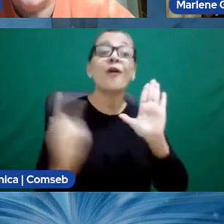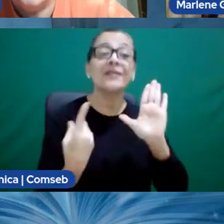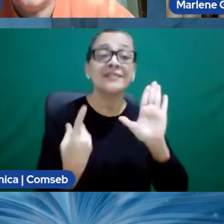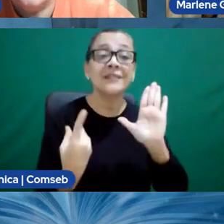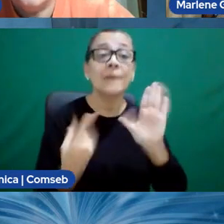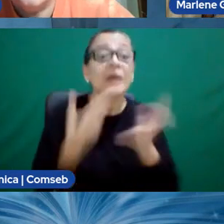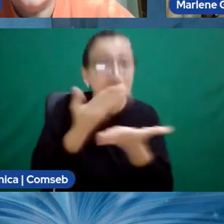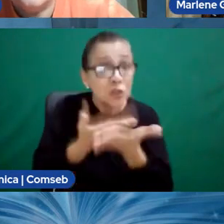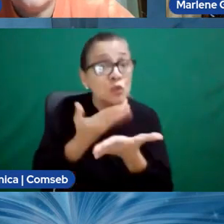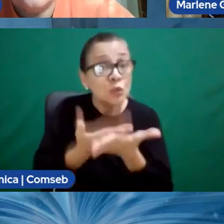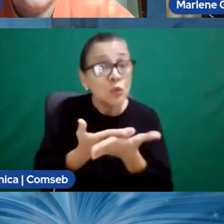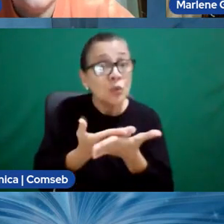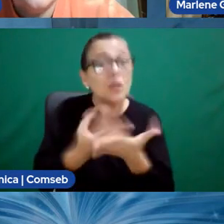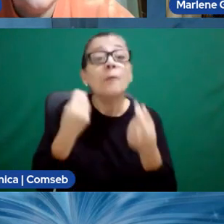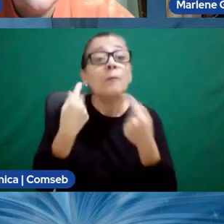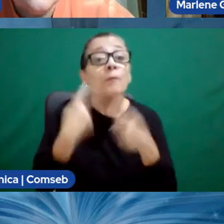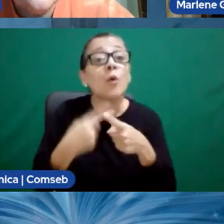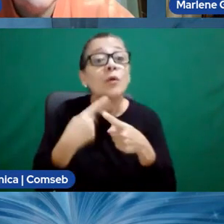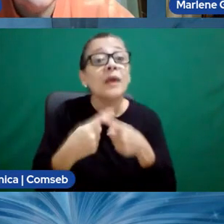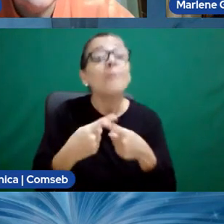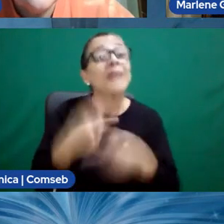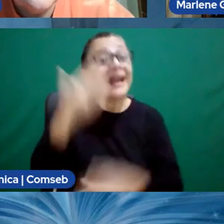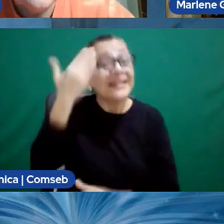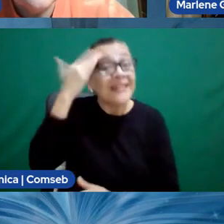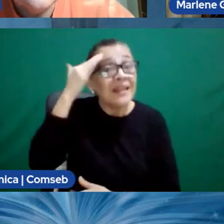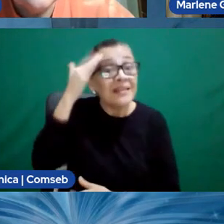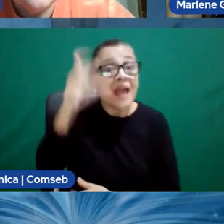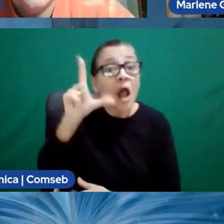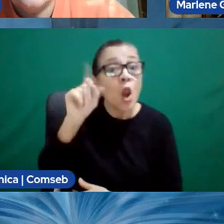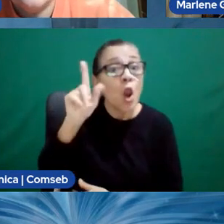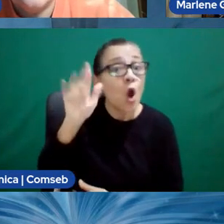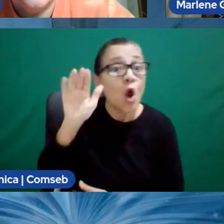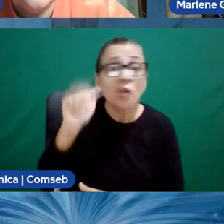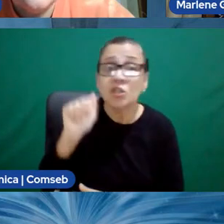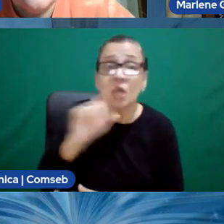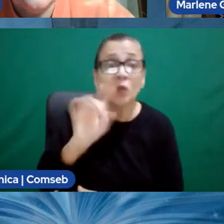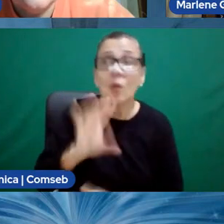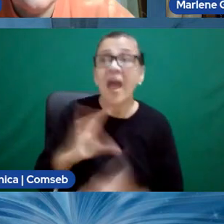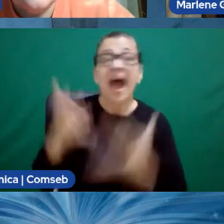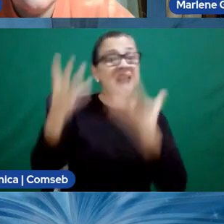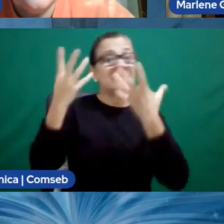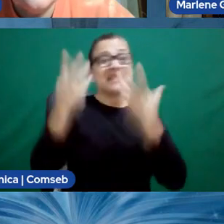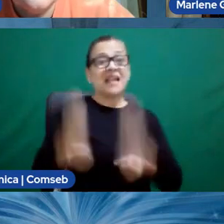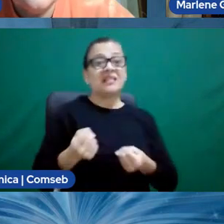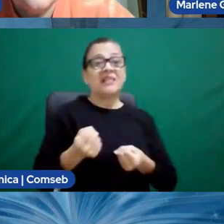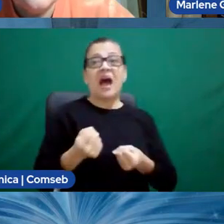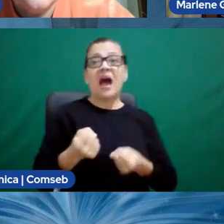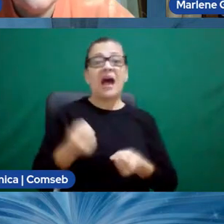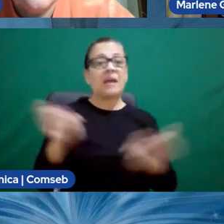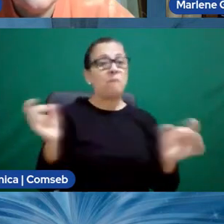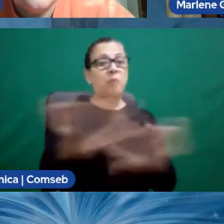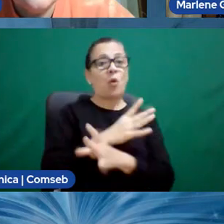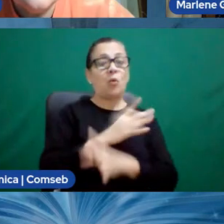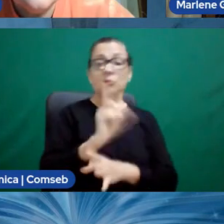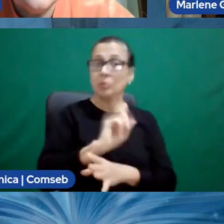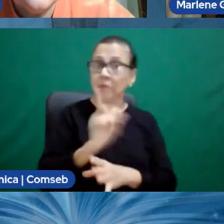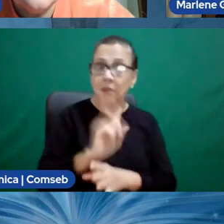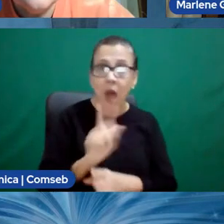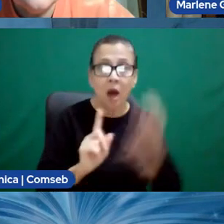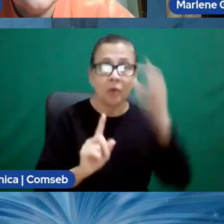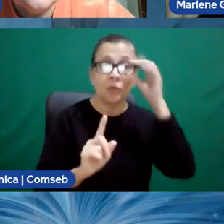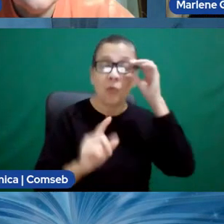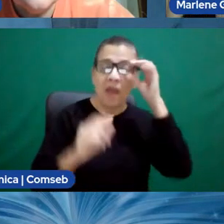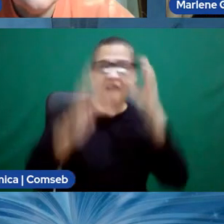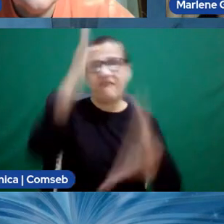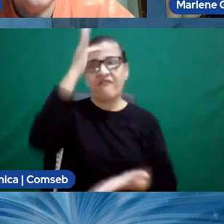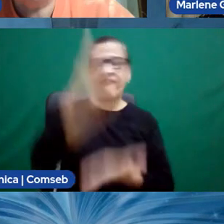para isso, para tentar entender a lógica, para não aceitar as coisas cegamente, sem pensar sobre isso, né? É a tal da fé cega, não é isso, né?